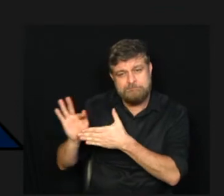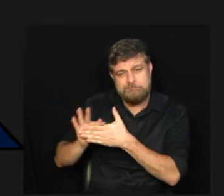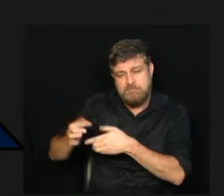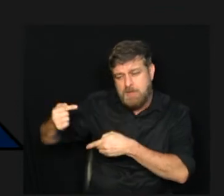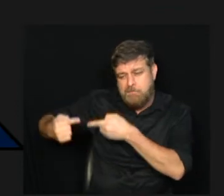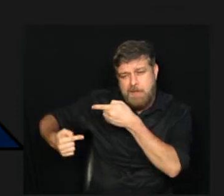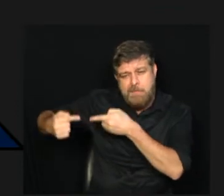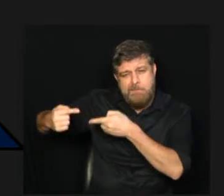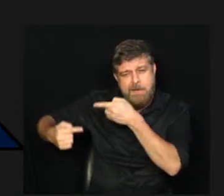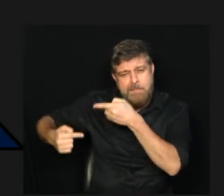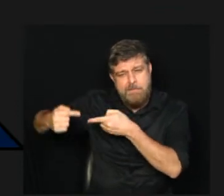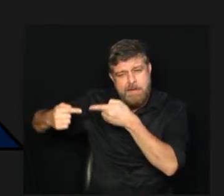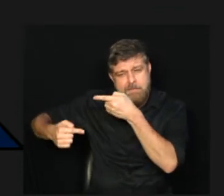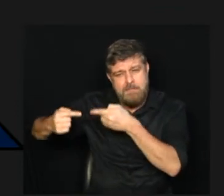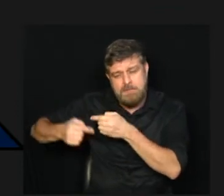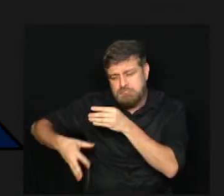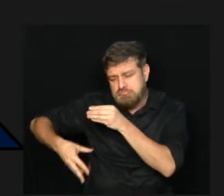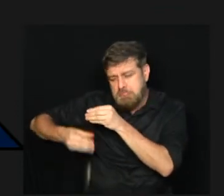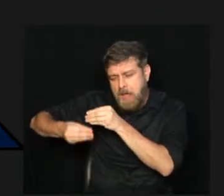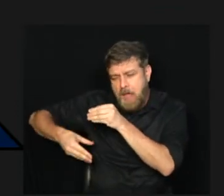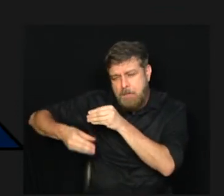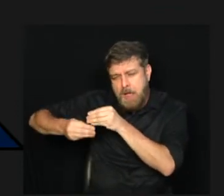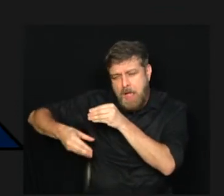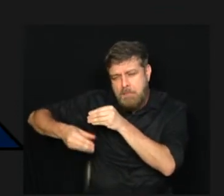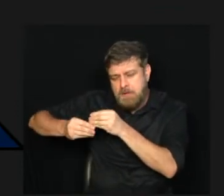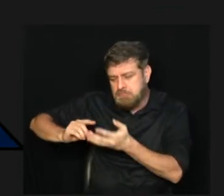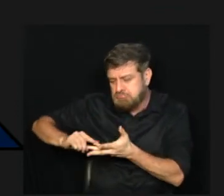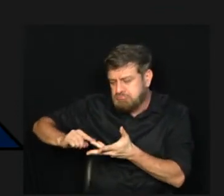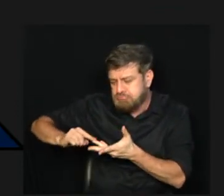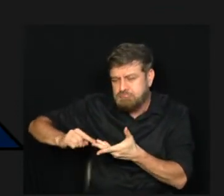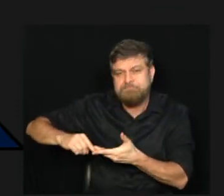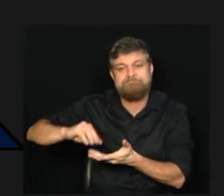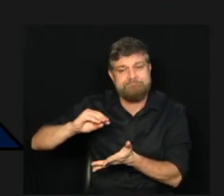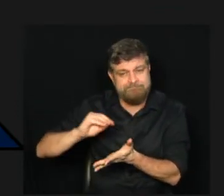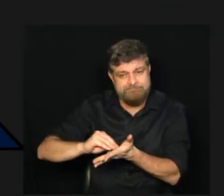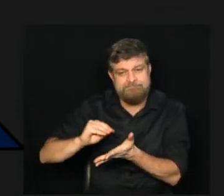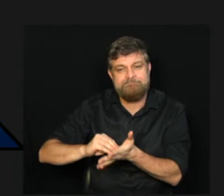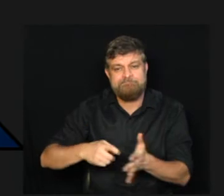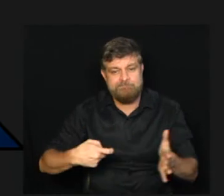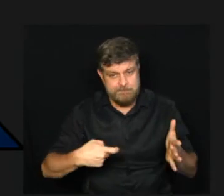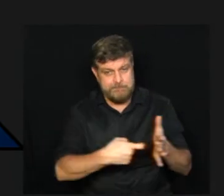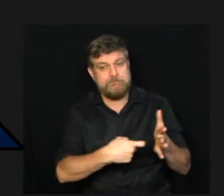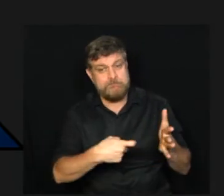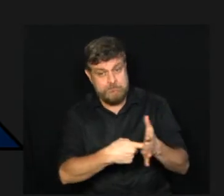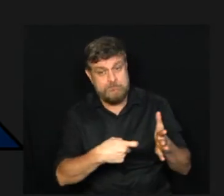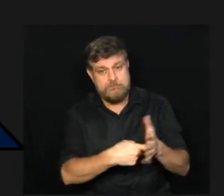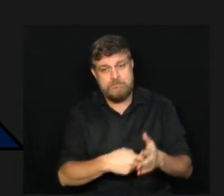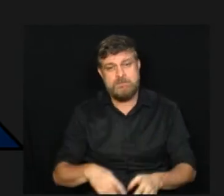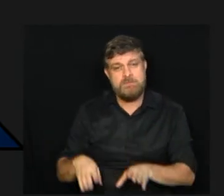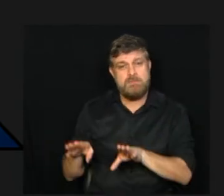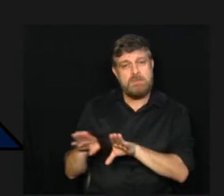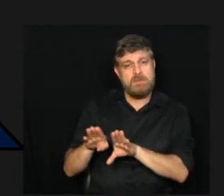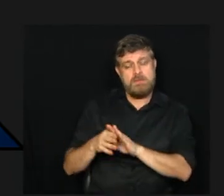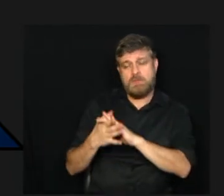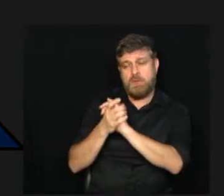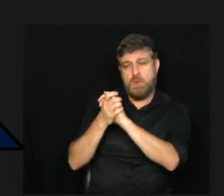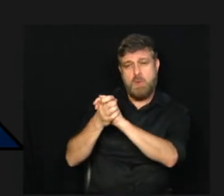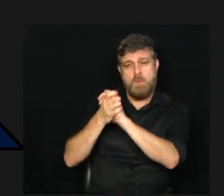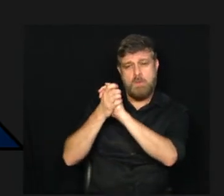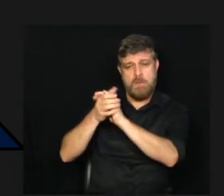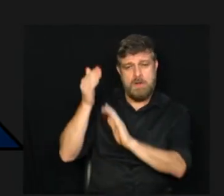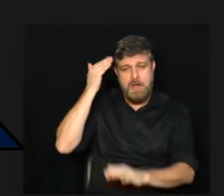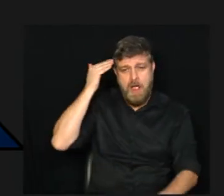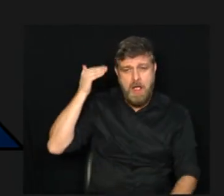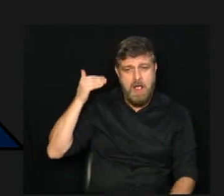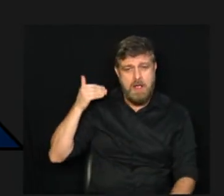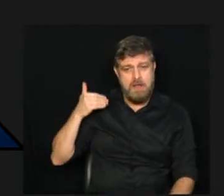né? Acrescentou várias necessidades que apontaram. Também parabenizar a vereadora Débora Palermo aí, que